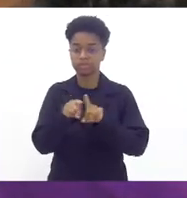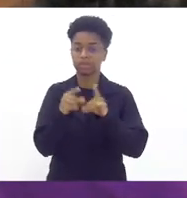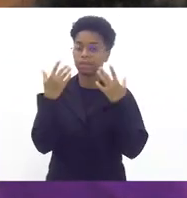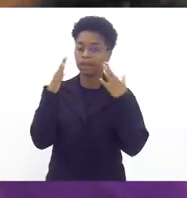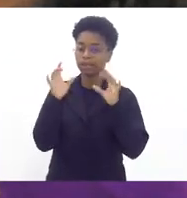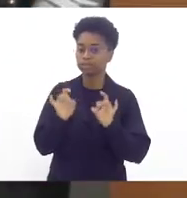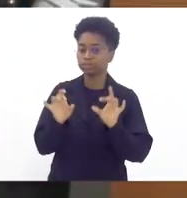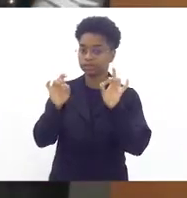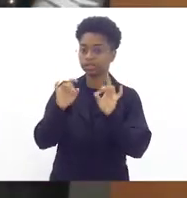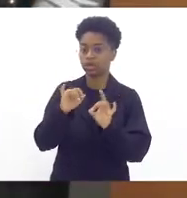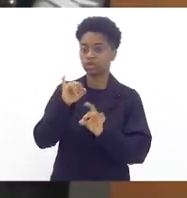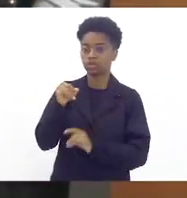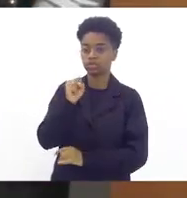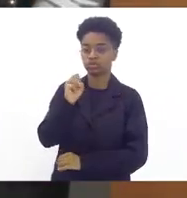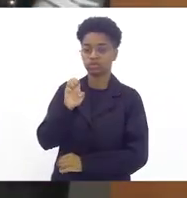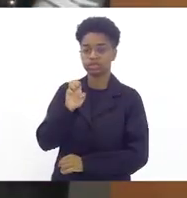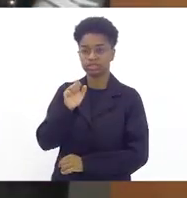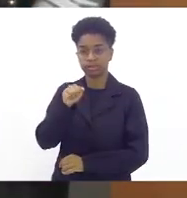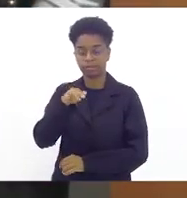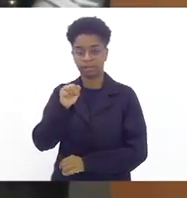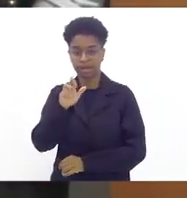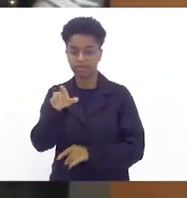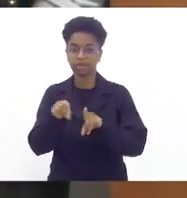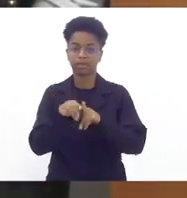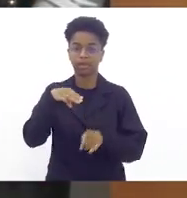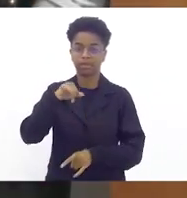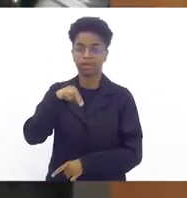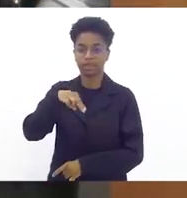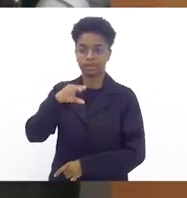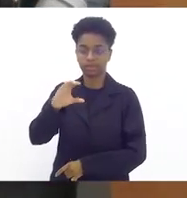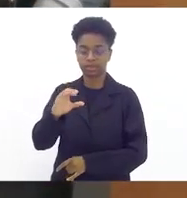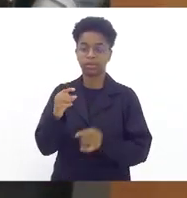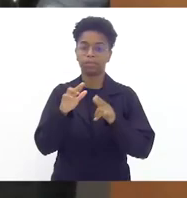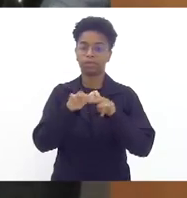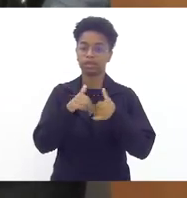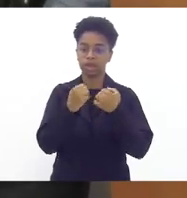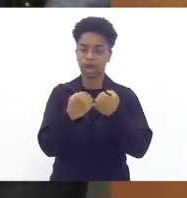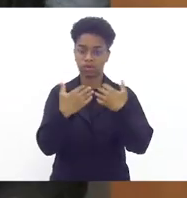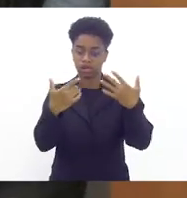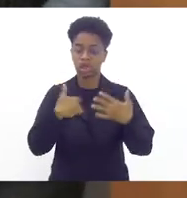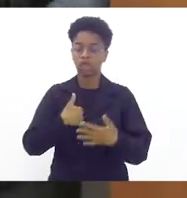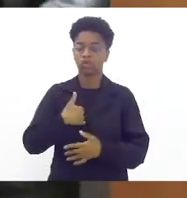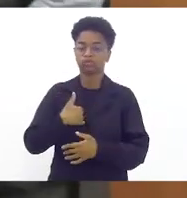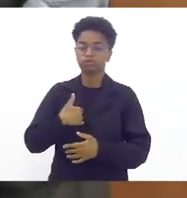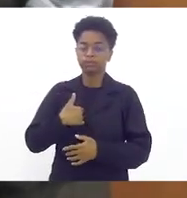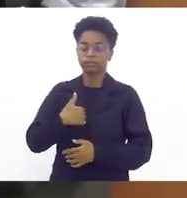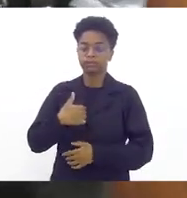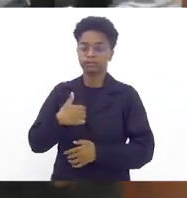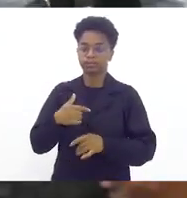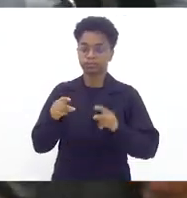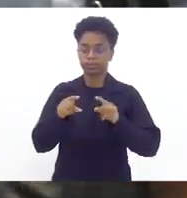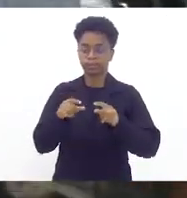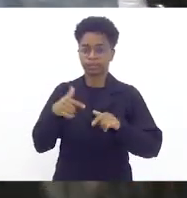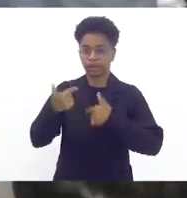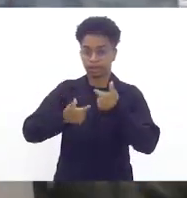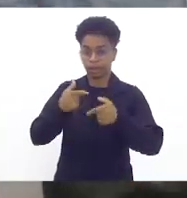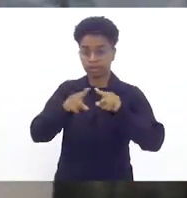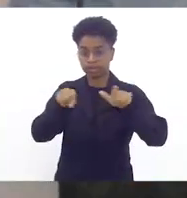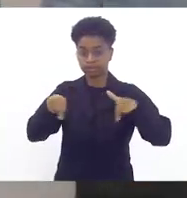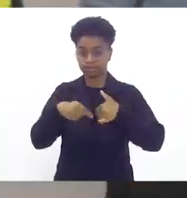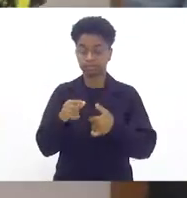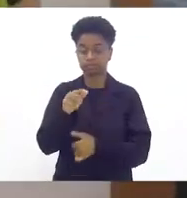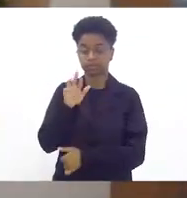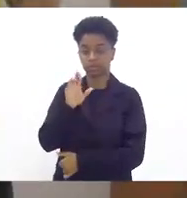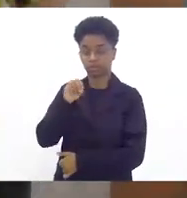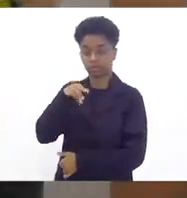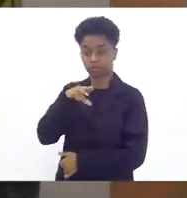Amar, o deputado Mink, por essa audiência tão importante e tão simbólica. Sou chefe de gabinete do vereador Romário Regis, mas, antes de ser chefe de